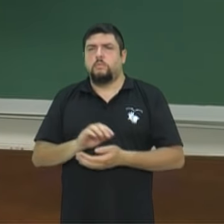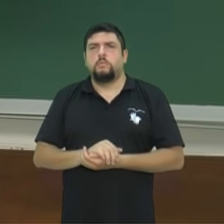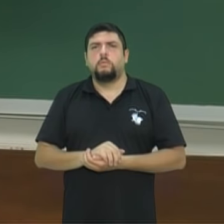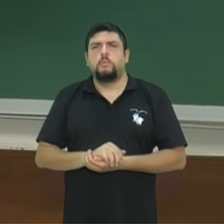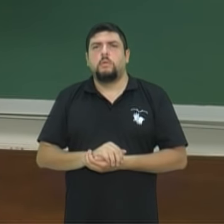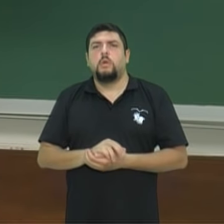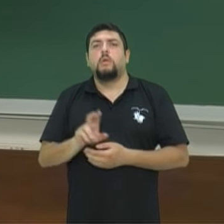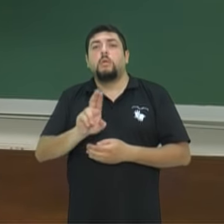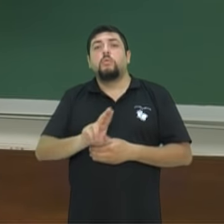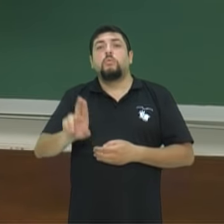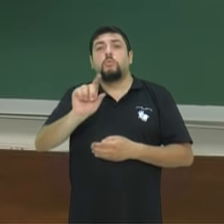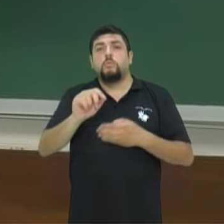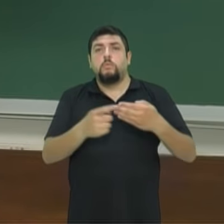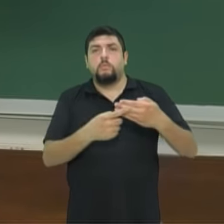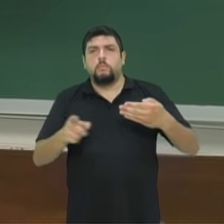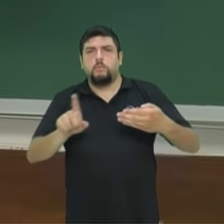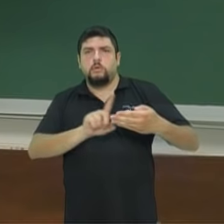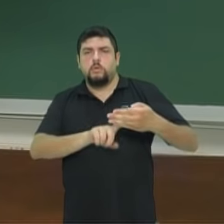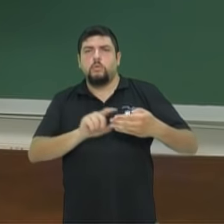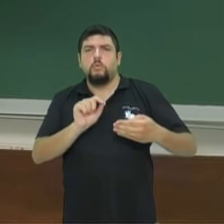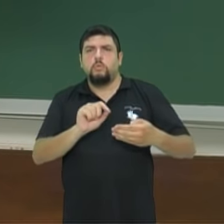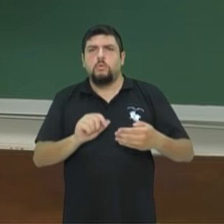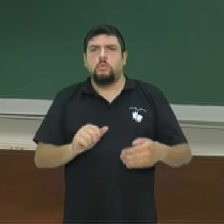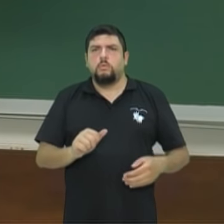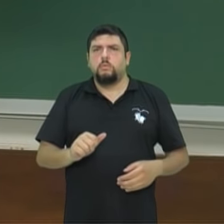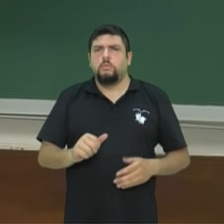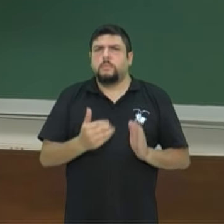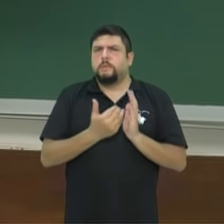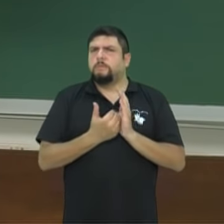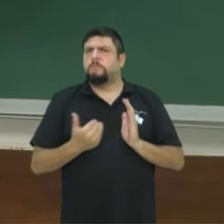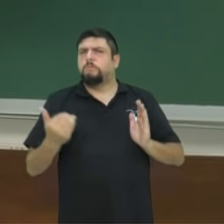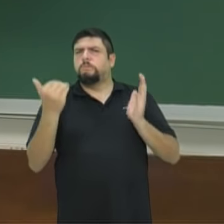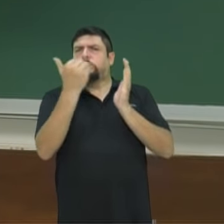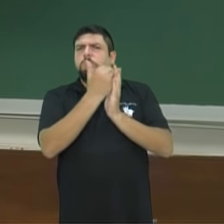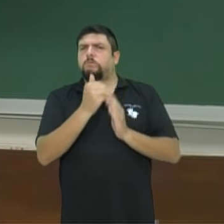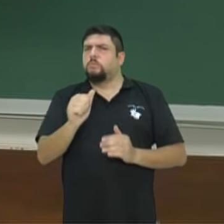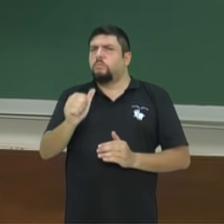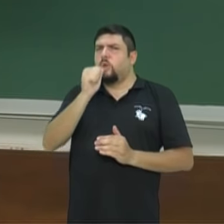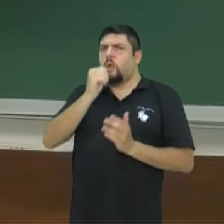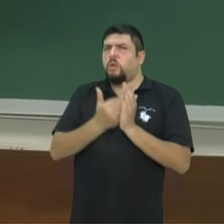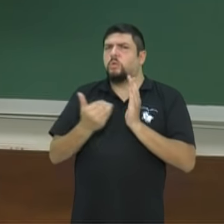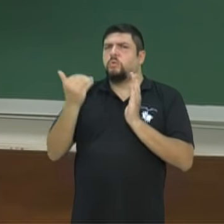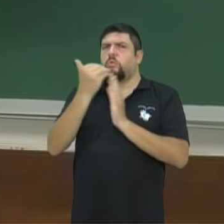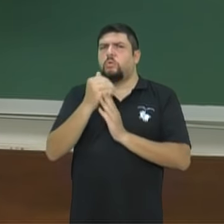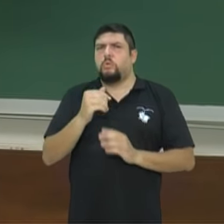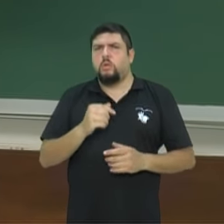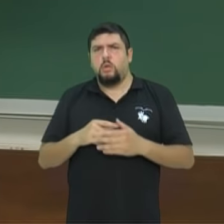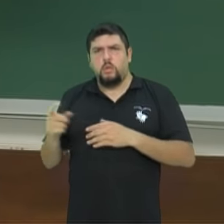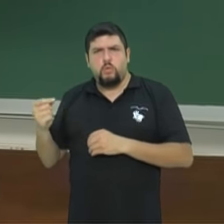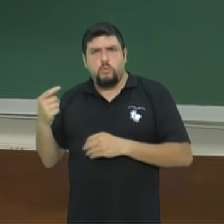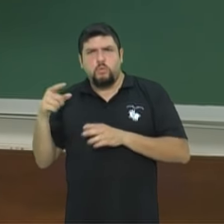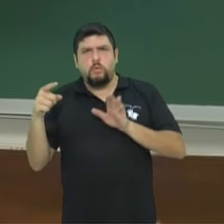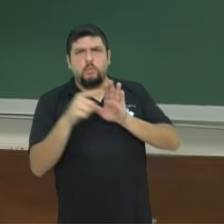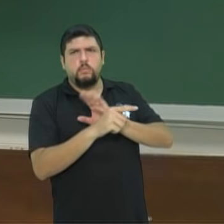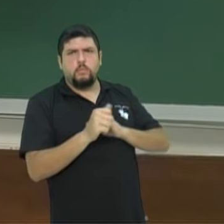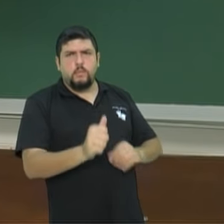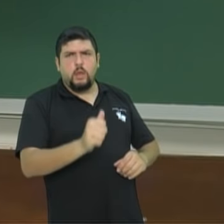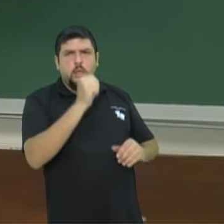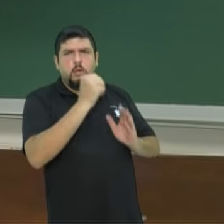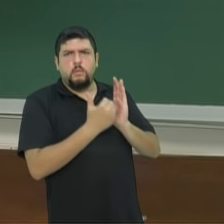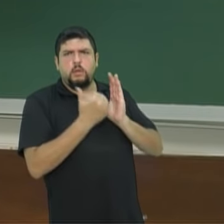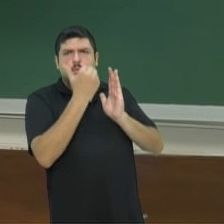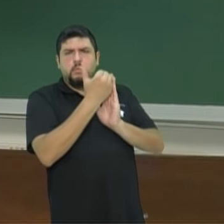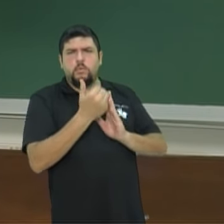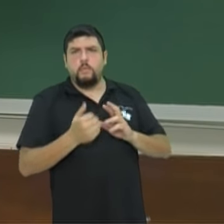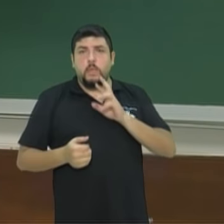aqui o uso da linguagem figurada, né? Que dose que é essa que ele exagerou? Alguém pergunta, de bebida? Né? Aí a